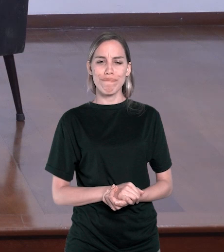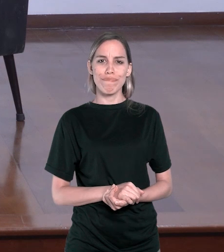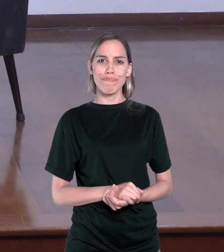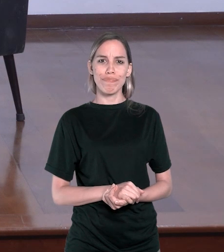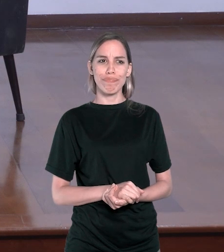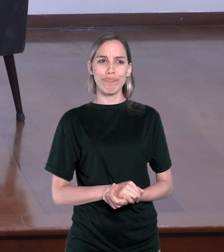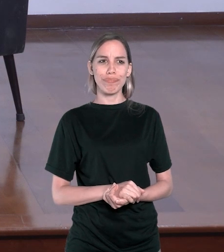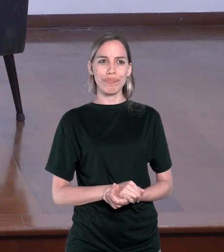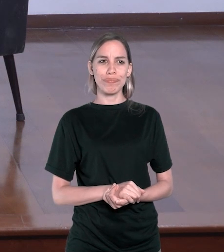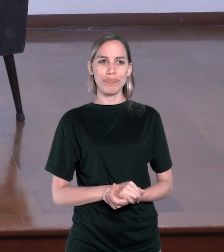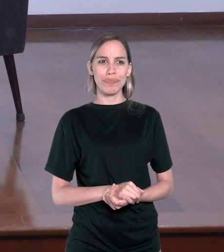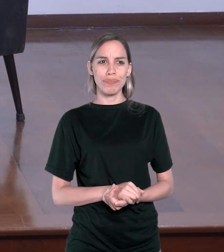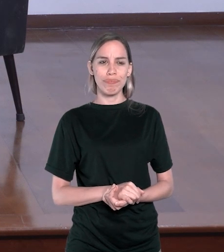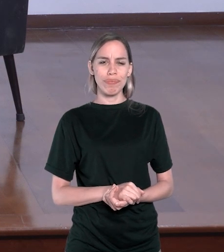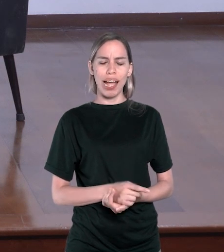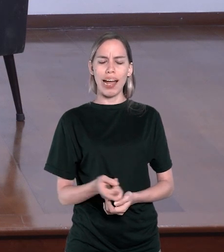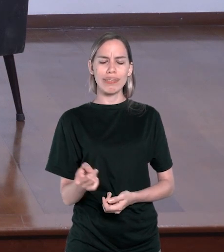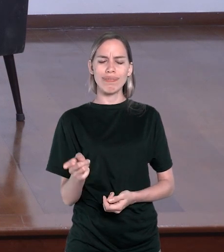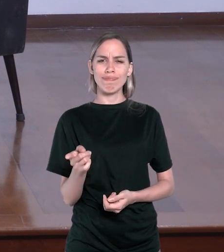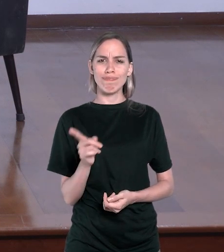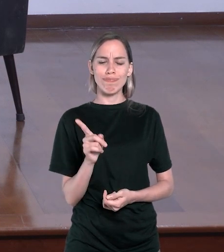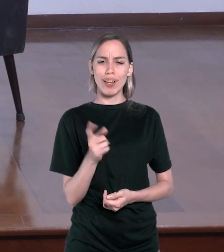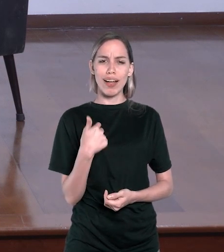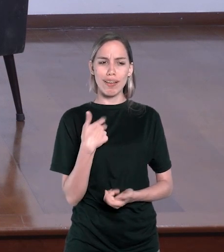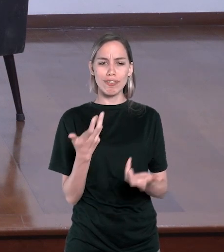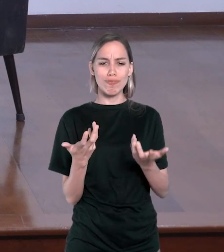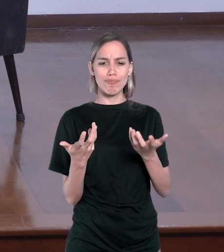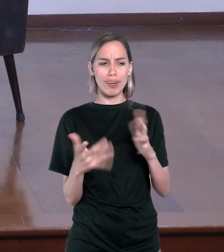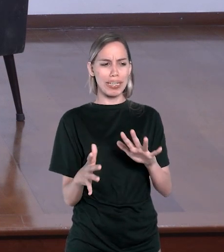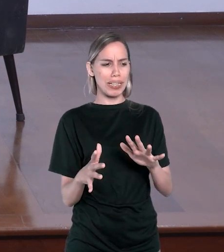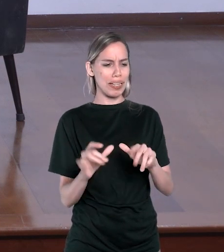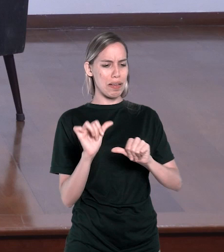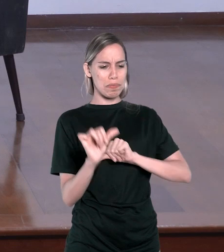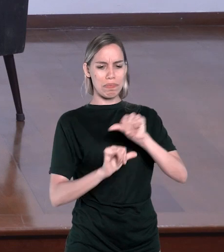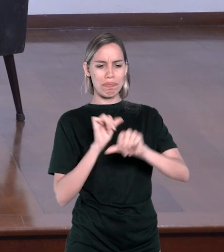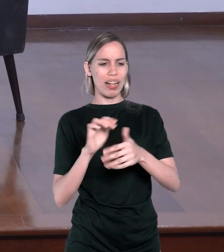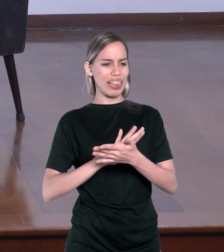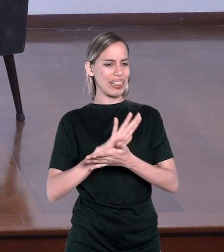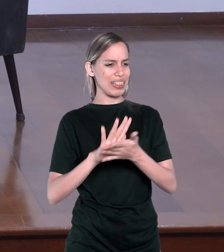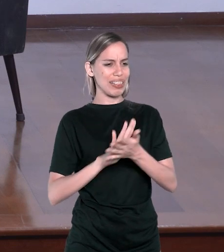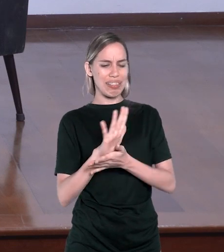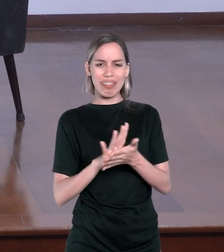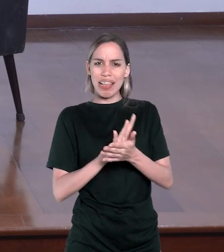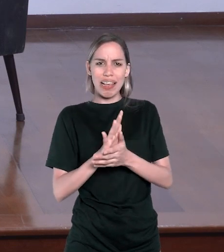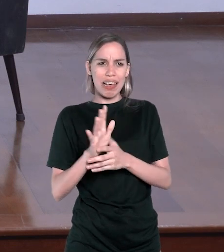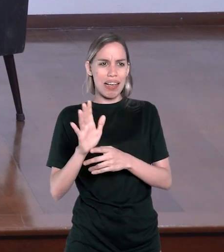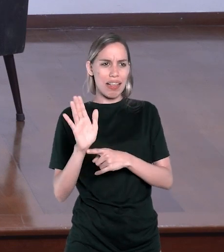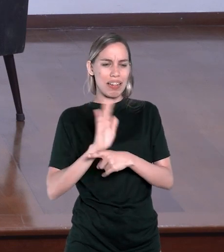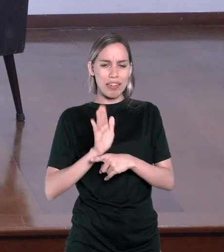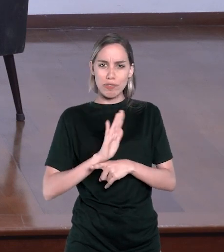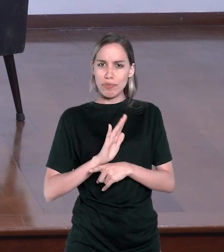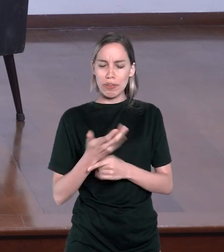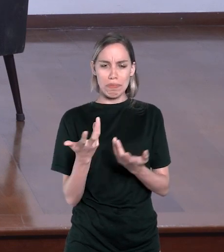Max, eu não quis tocar em nada do roteiro de Eurídice, e um